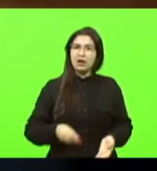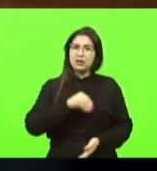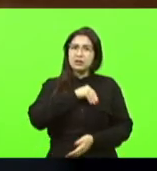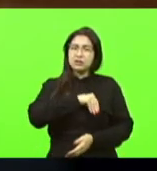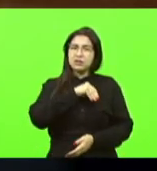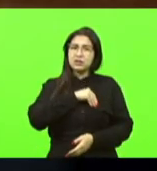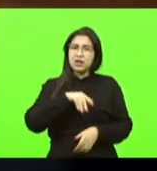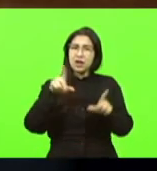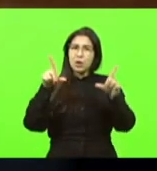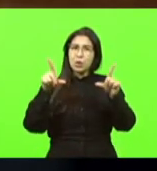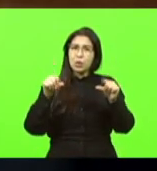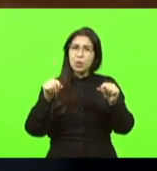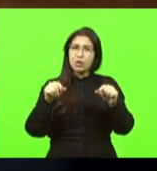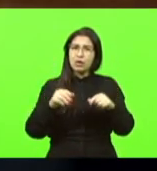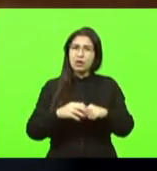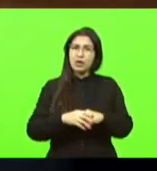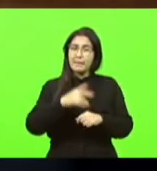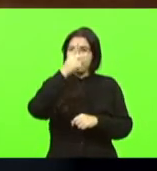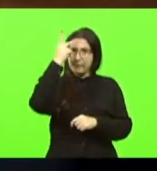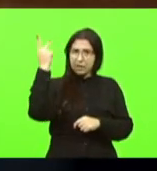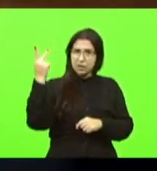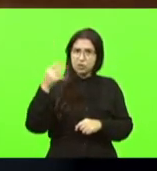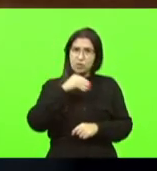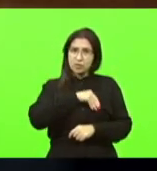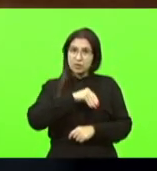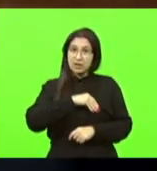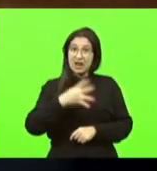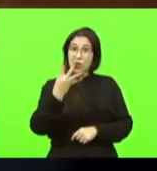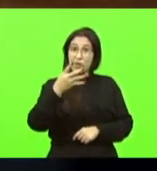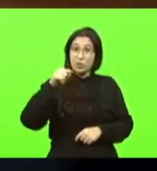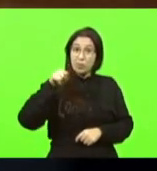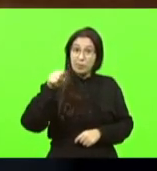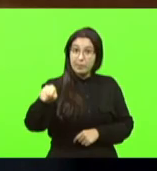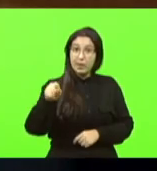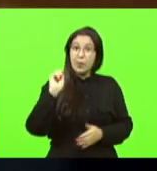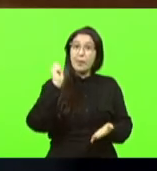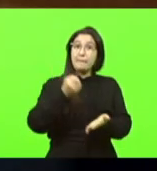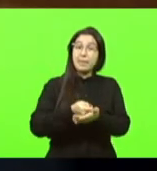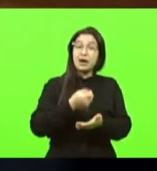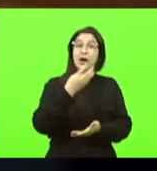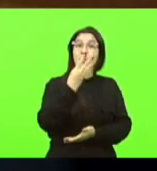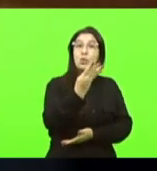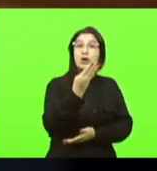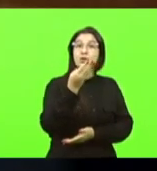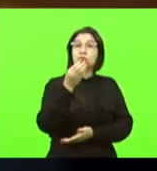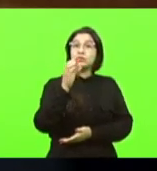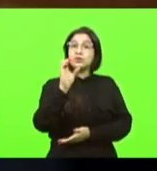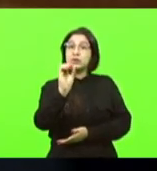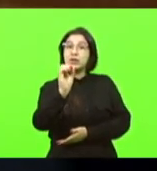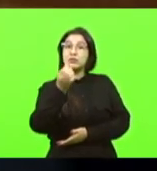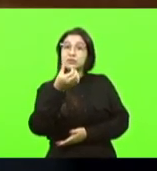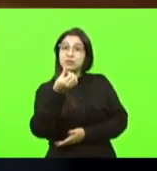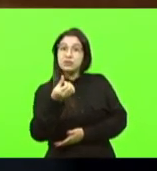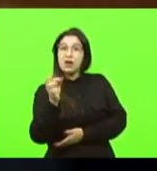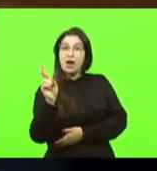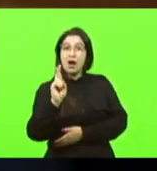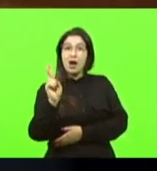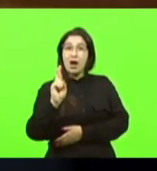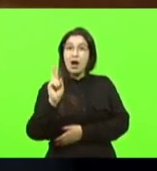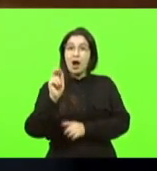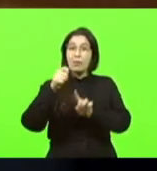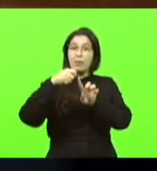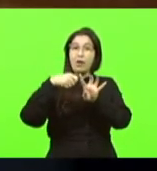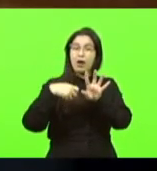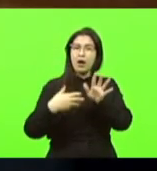baixo quem ganha 4 mil vai pagar 406 reais por mês